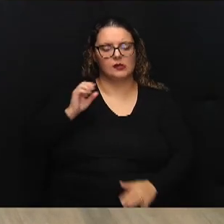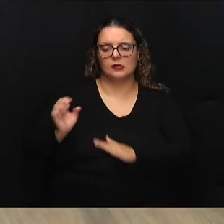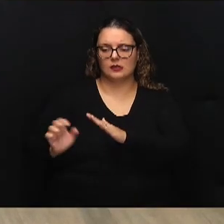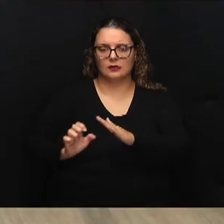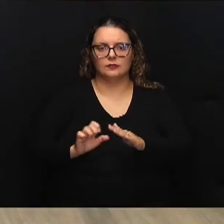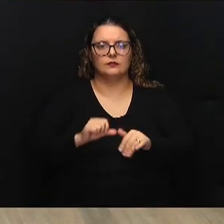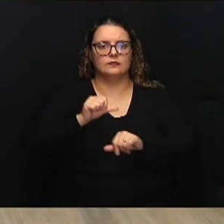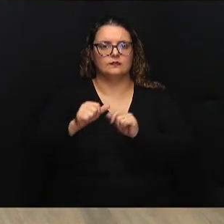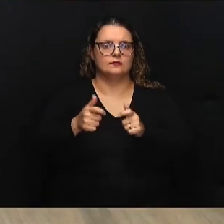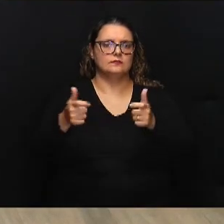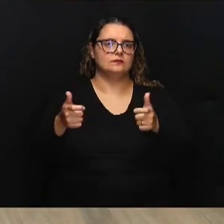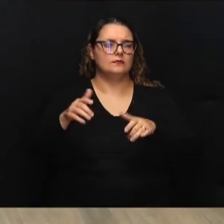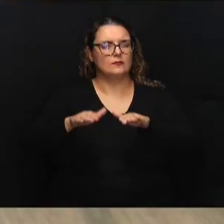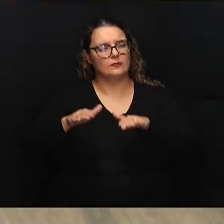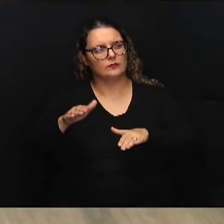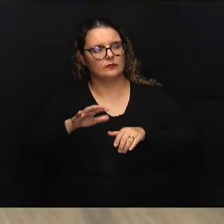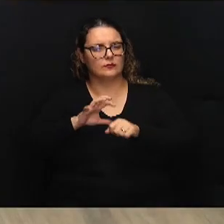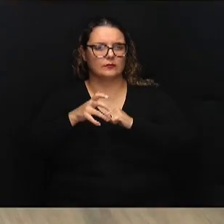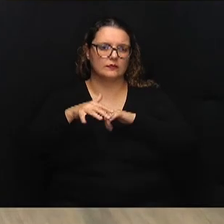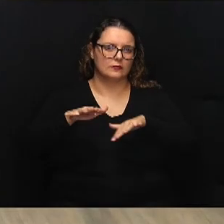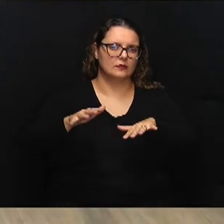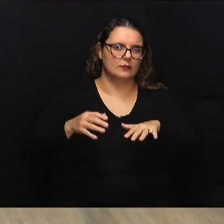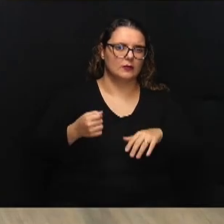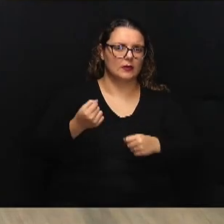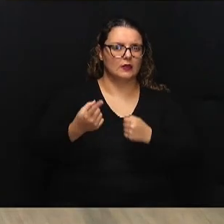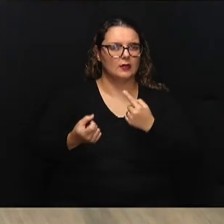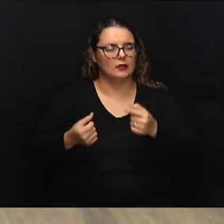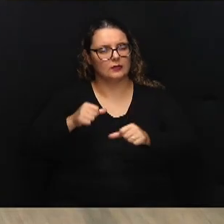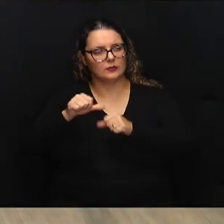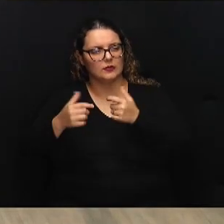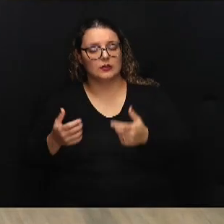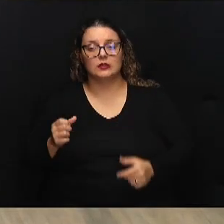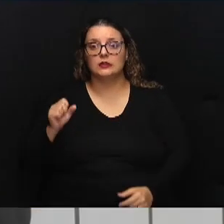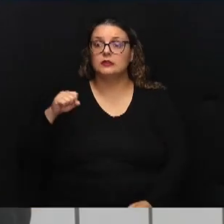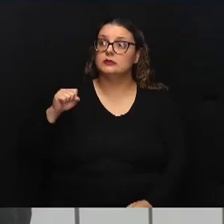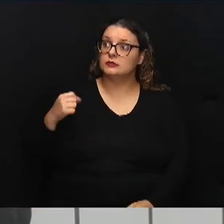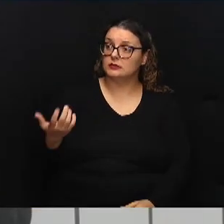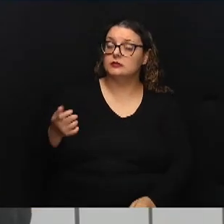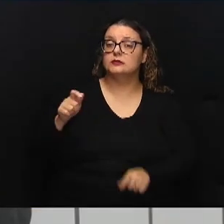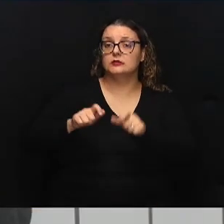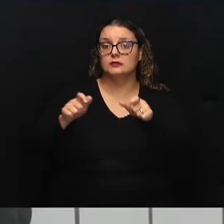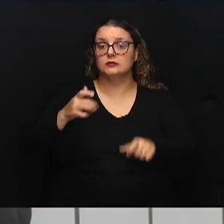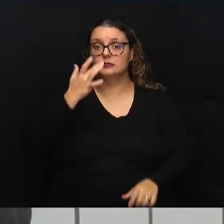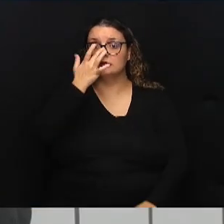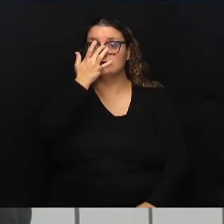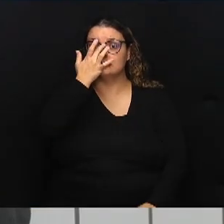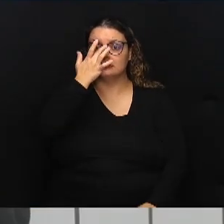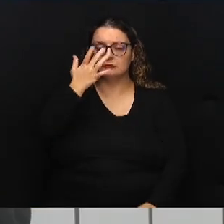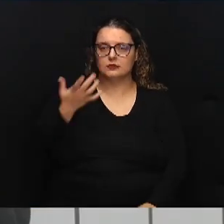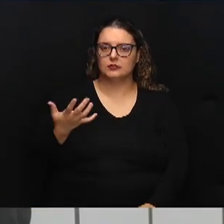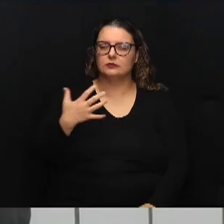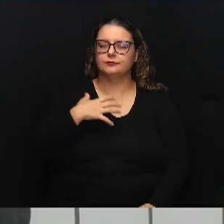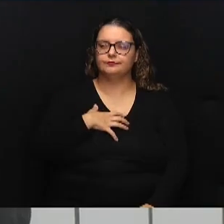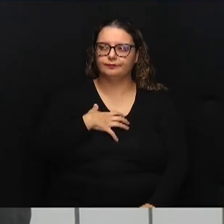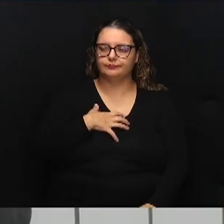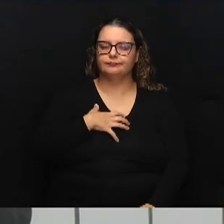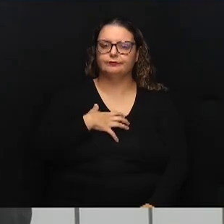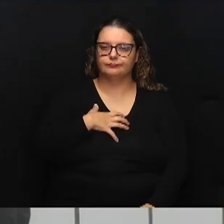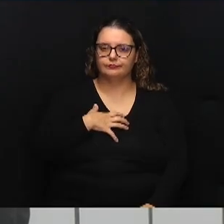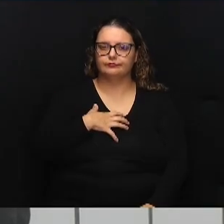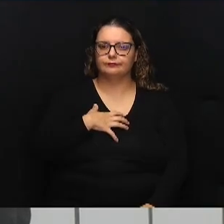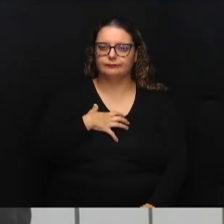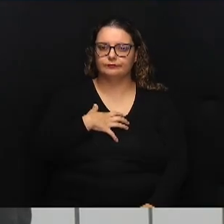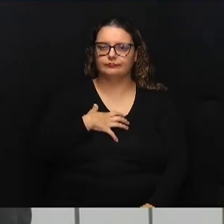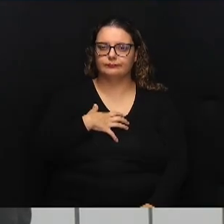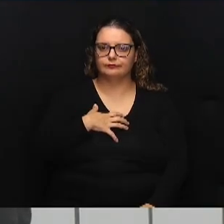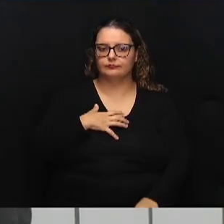mudou tanto? Talvez a pandemia trouxe algumas mudanças? Sim, as pessoas sentiram que